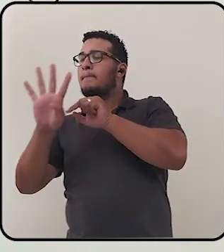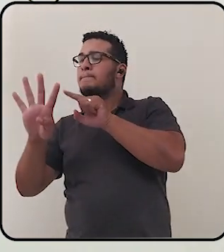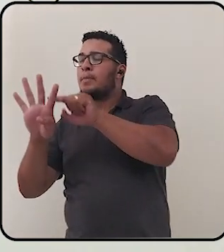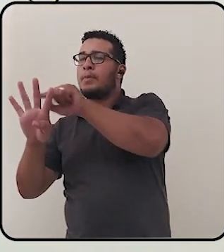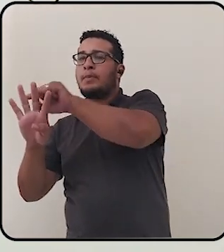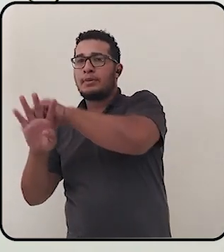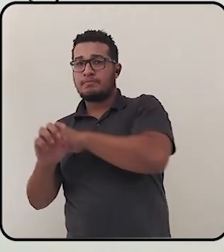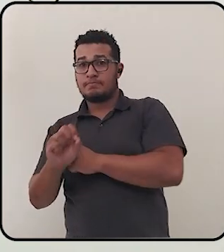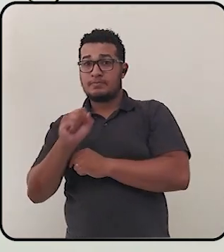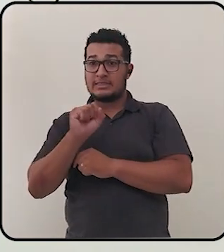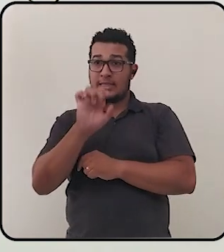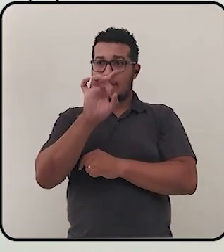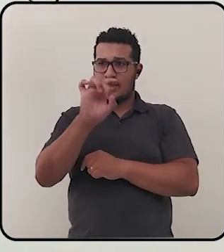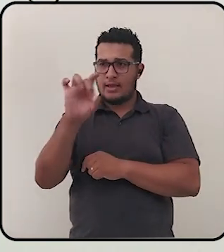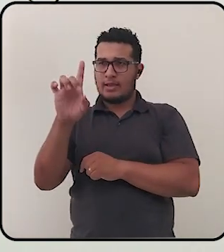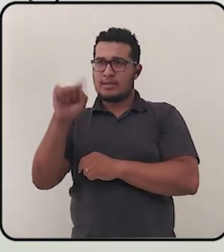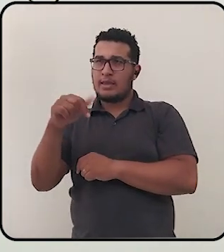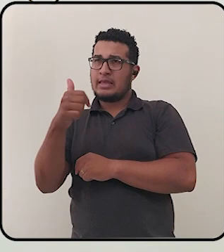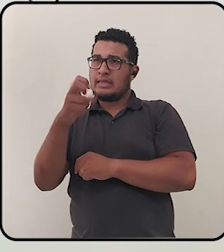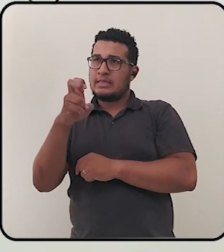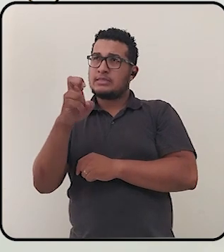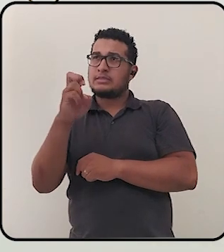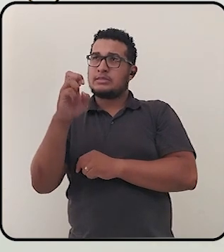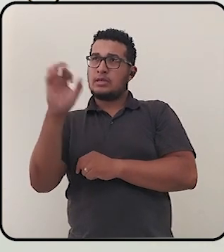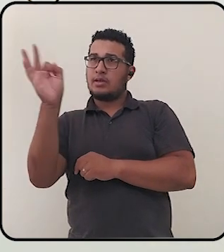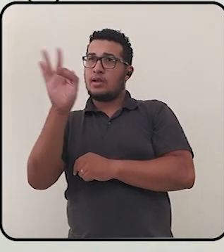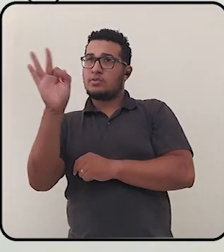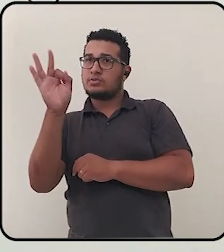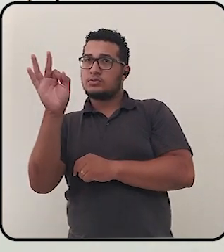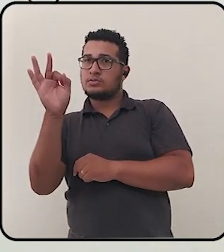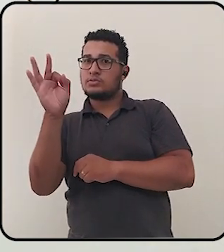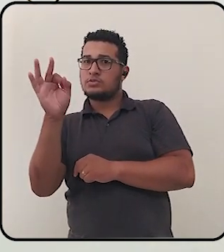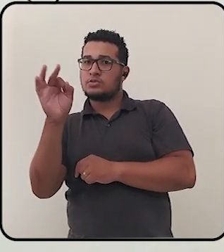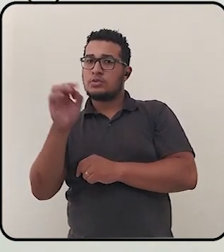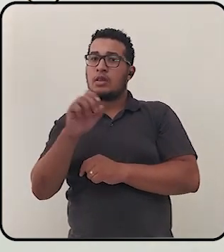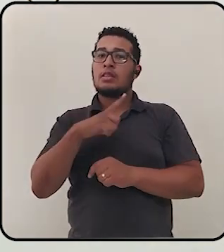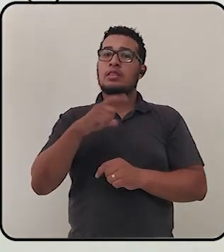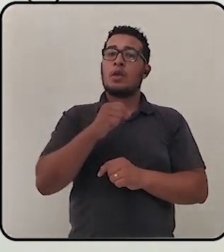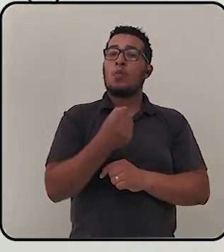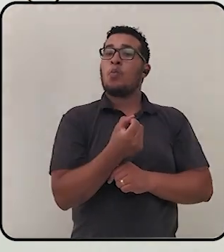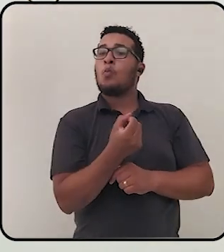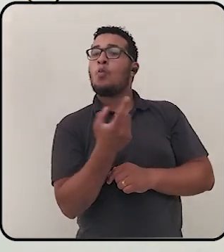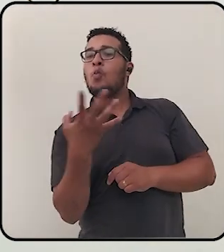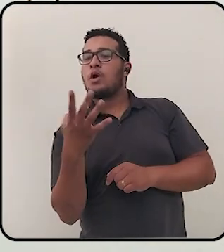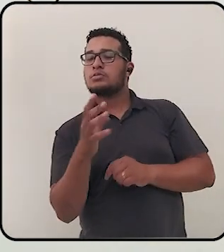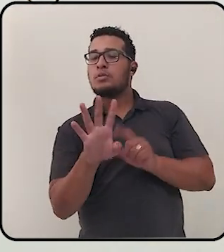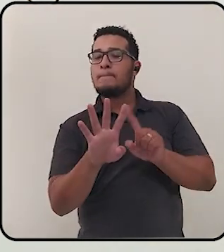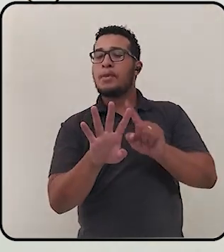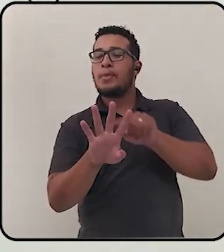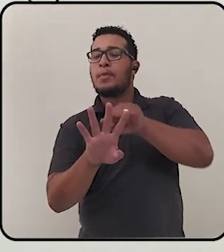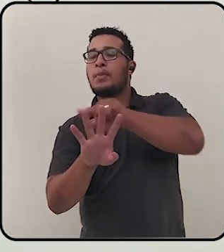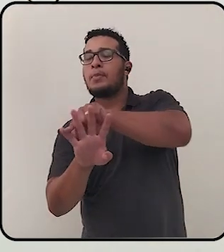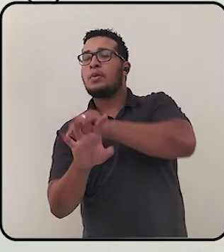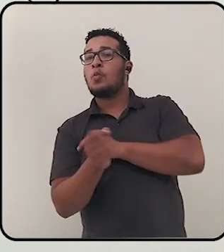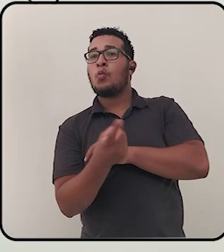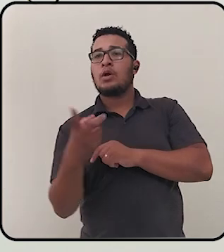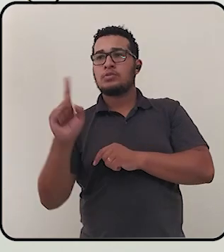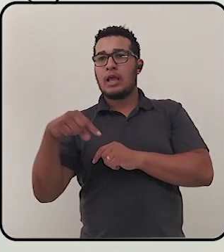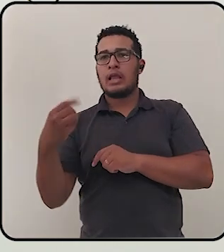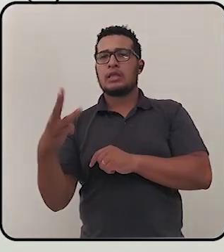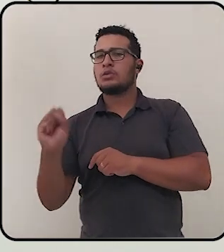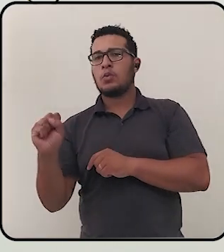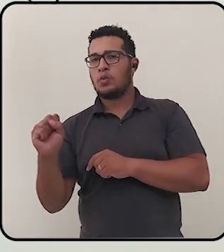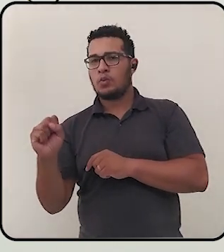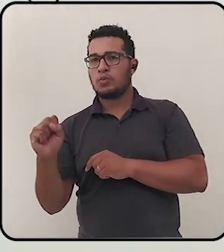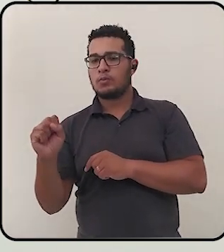15 graus. Então, é uma regrinha de 3 simples. Se eu tenho a cada fuso 15 graus, quantos